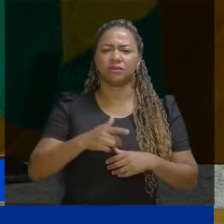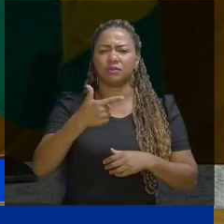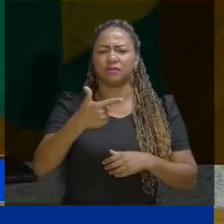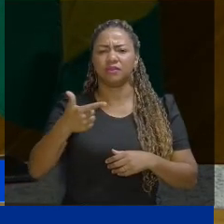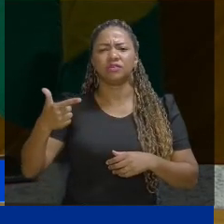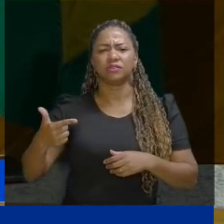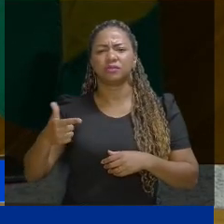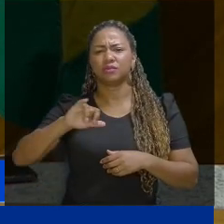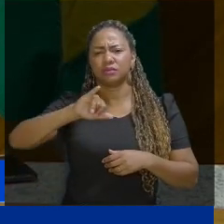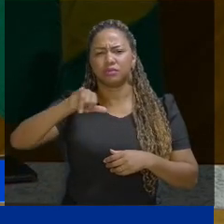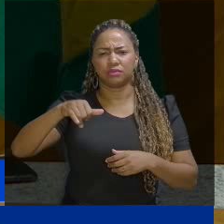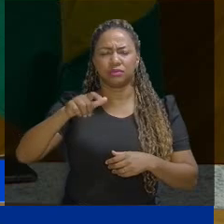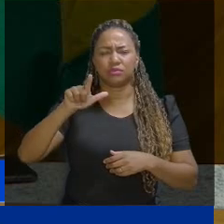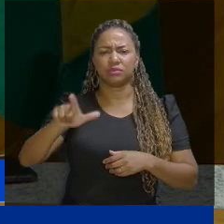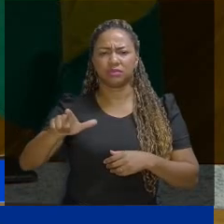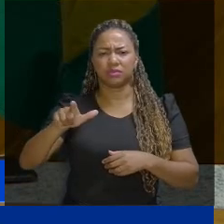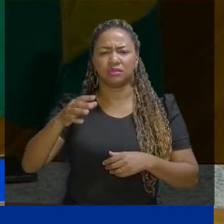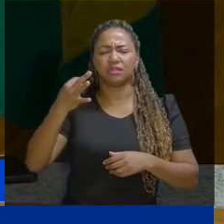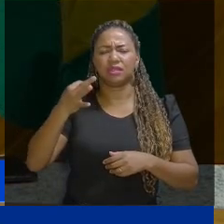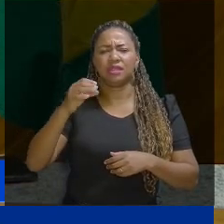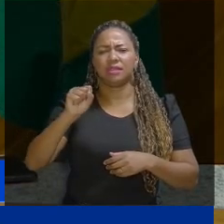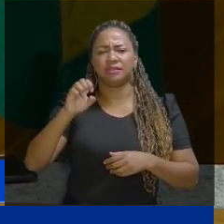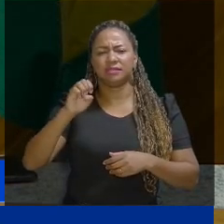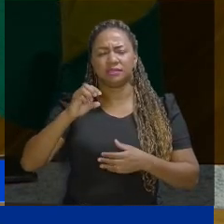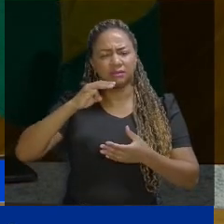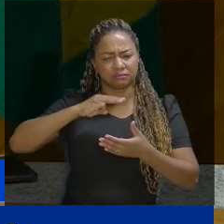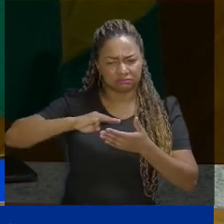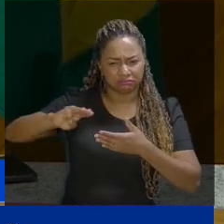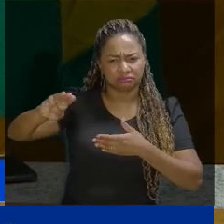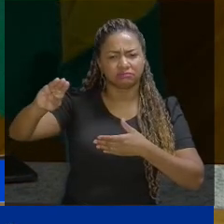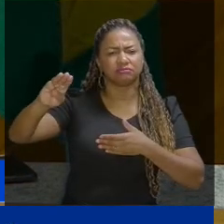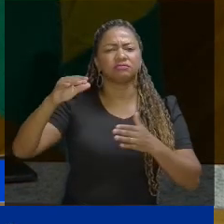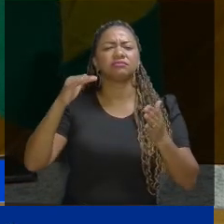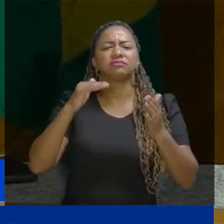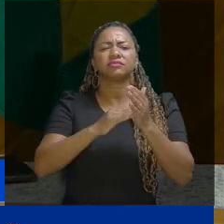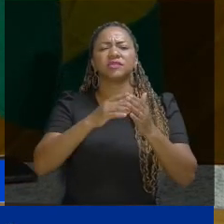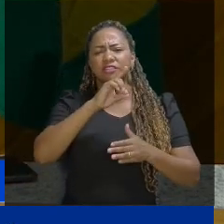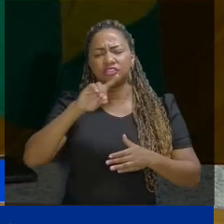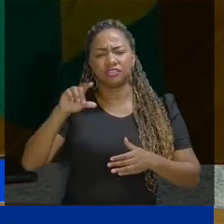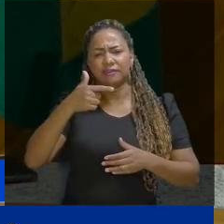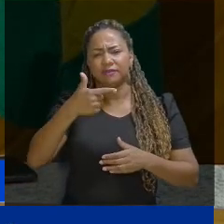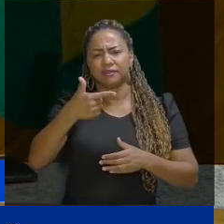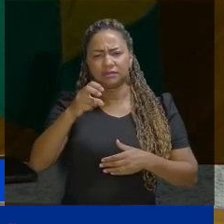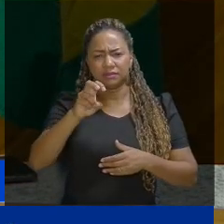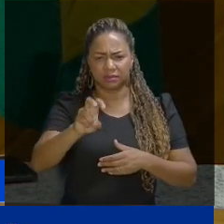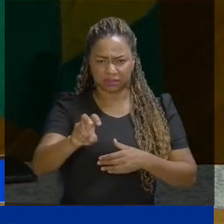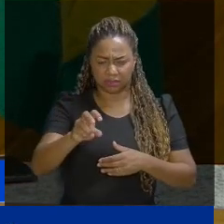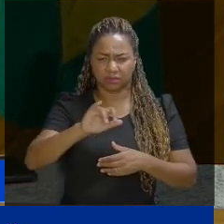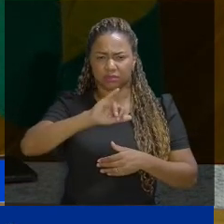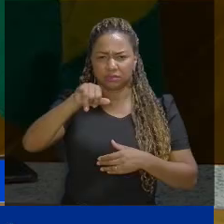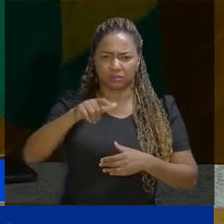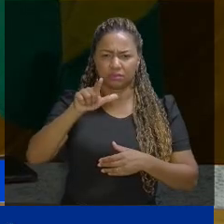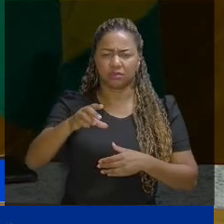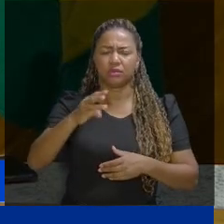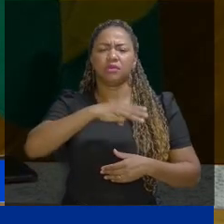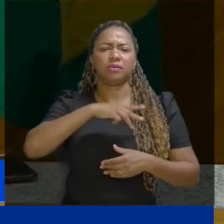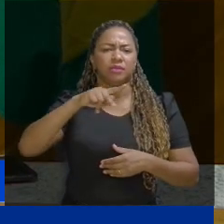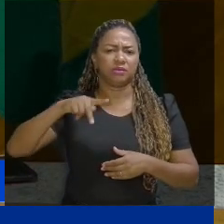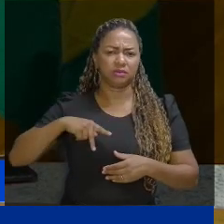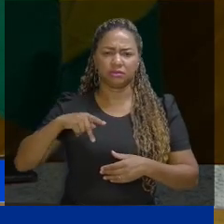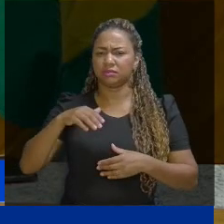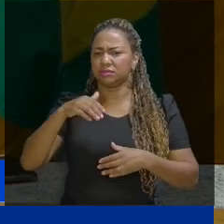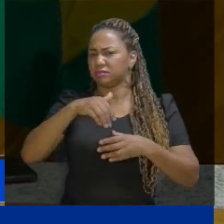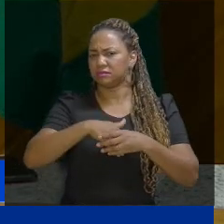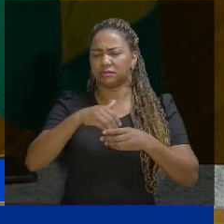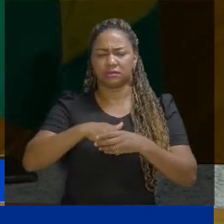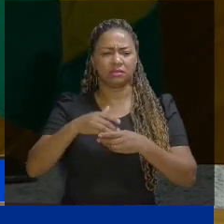de julho os autos foram remetidos ao TSE, e que até dia 25 de julho o Ministério Público Eleitoral não